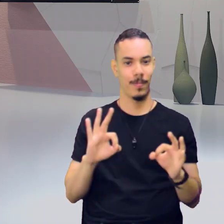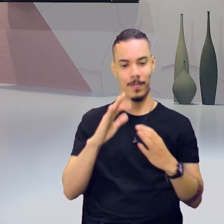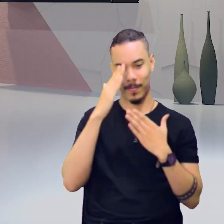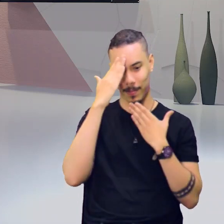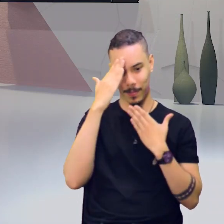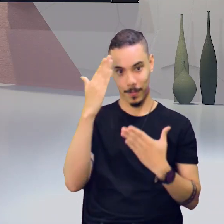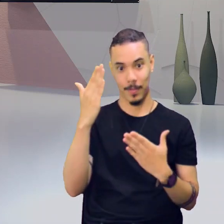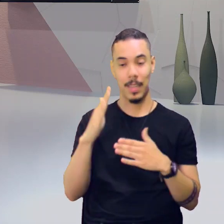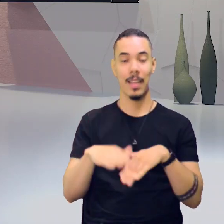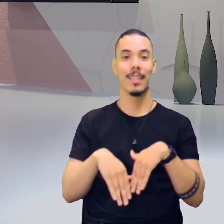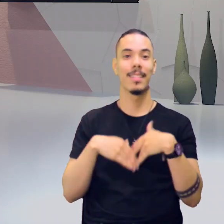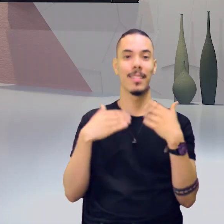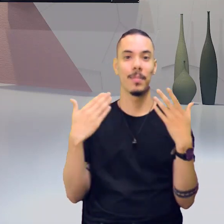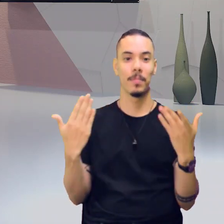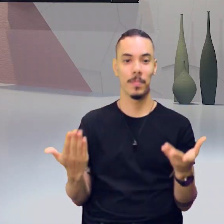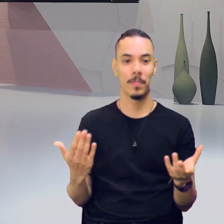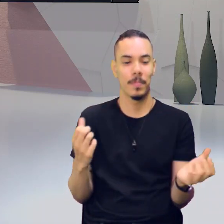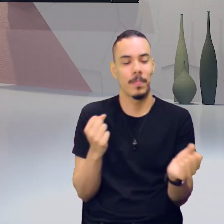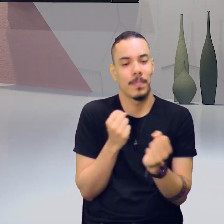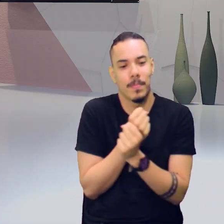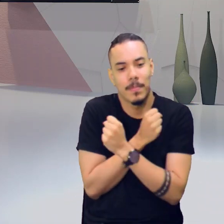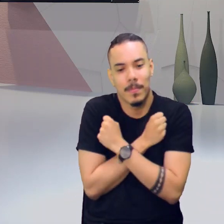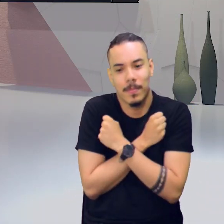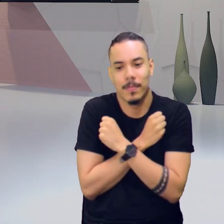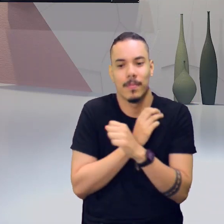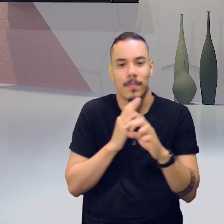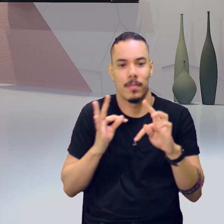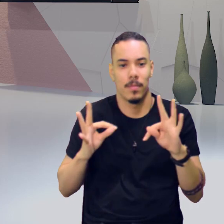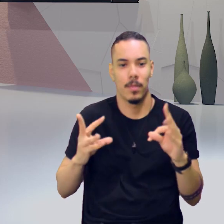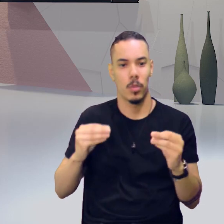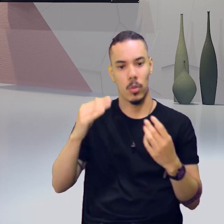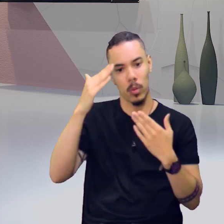obrigada. Então, amadinhos, um grande abraço a todos,